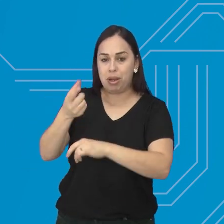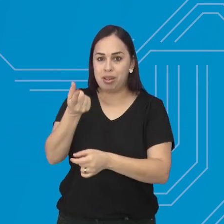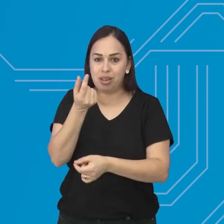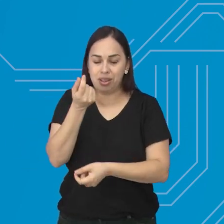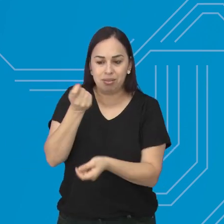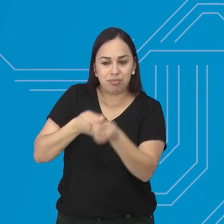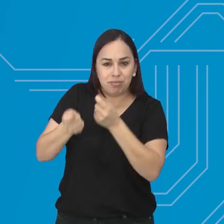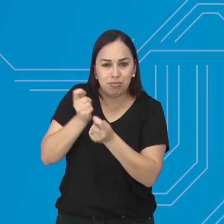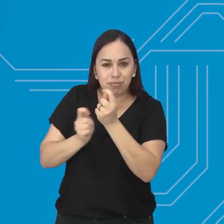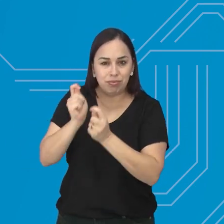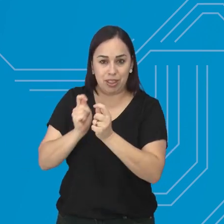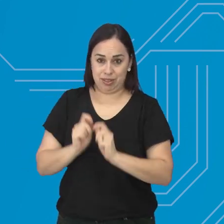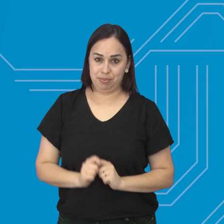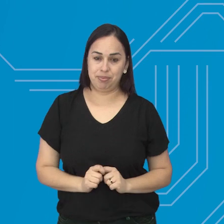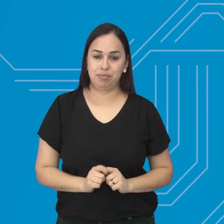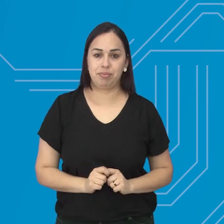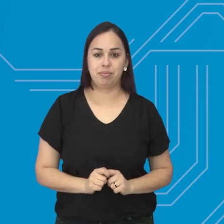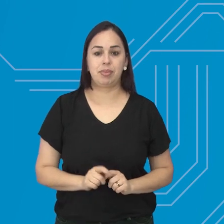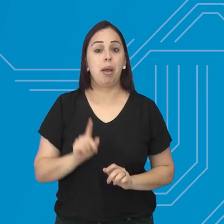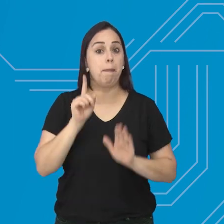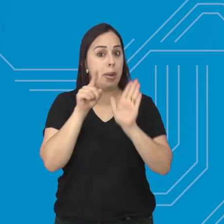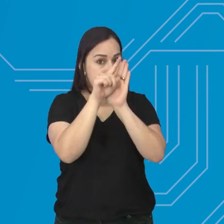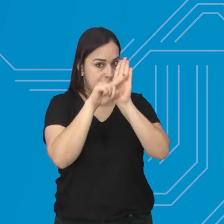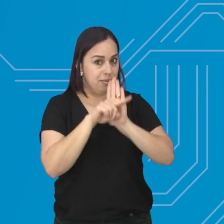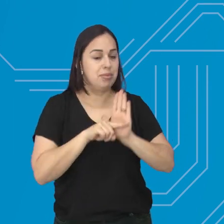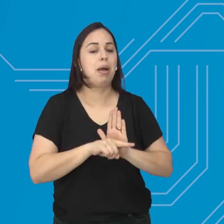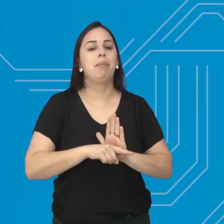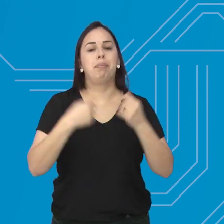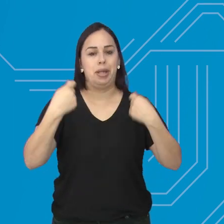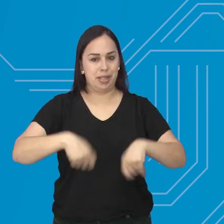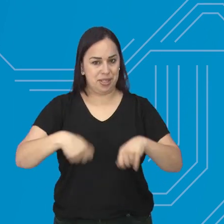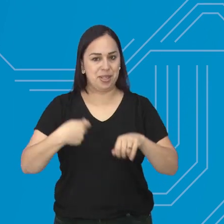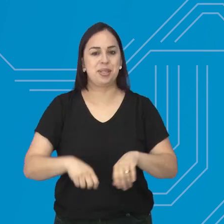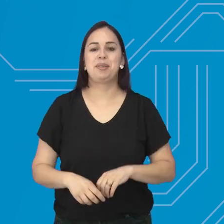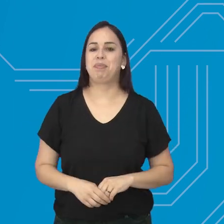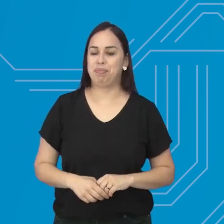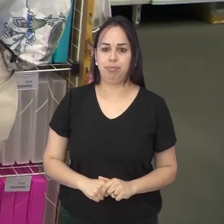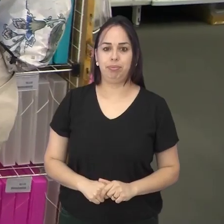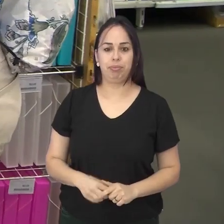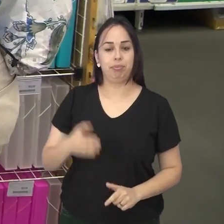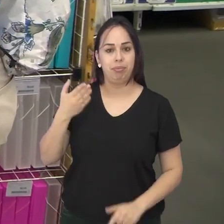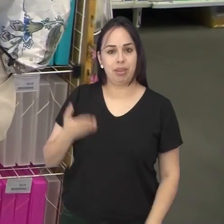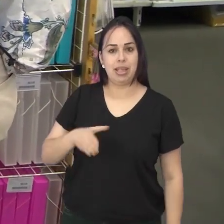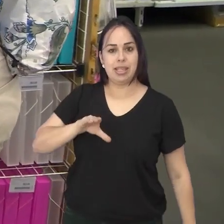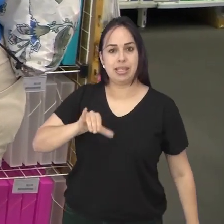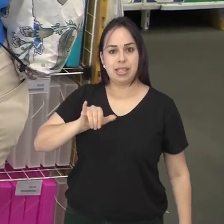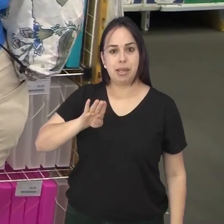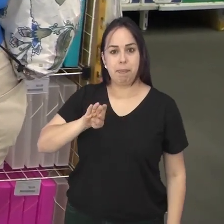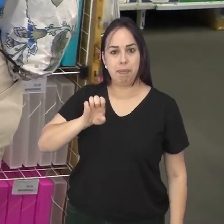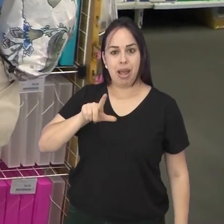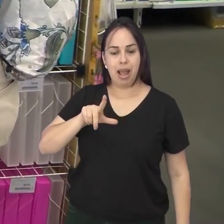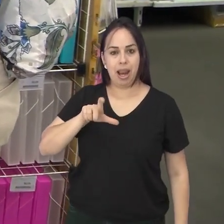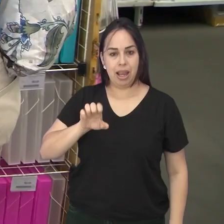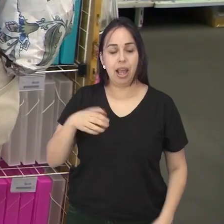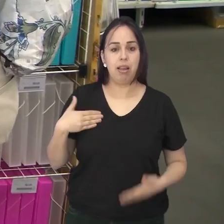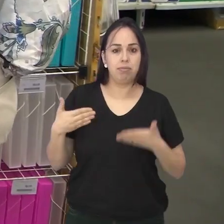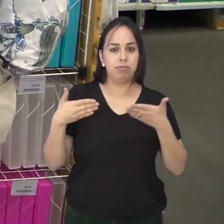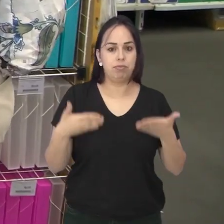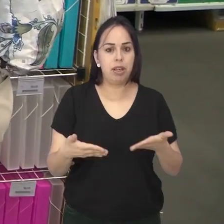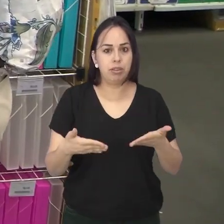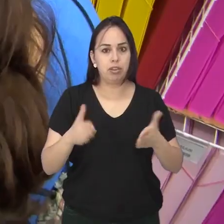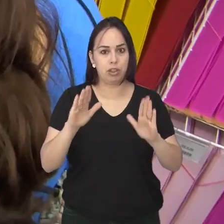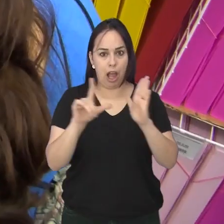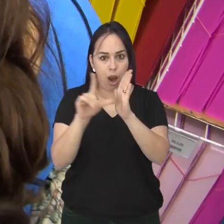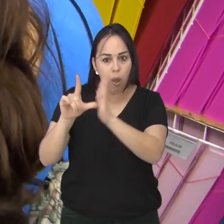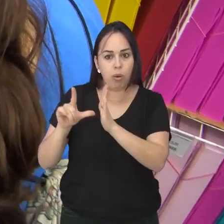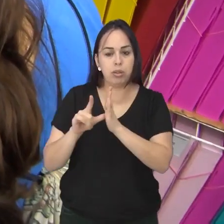com dicas para economizar com os materiais escolares. Tem que pesquisar bastante, viu? A Cibele veio a esta papelaria para